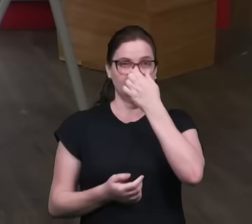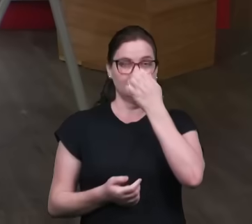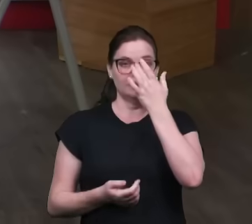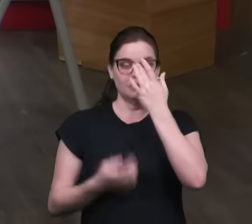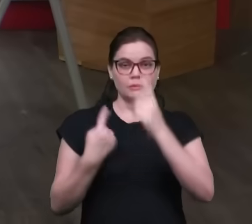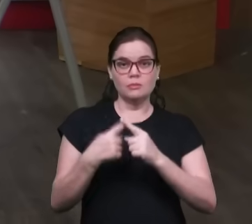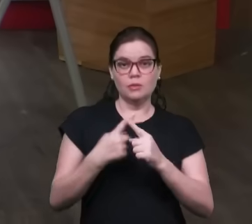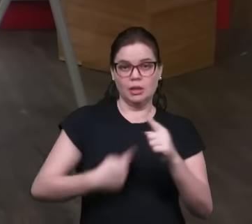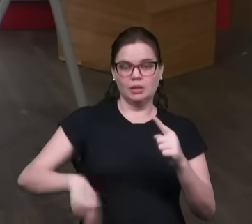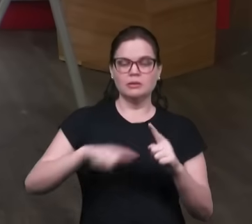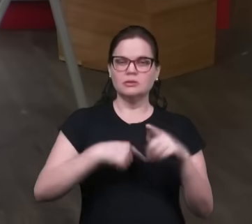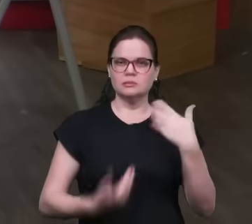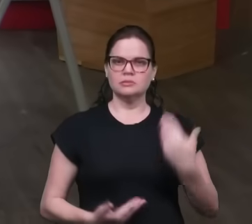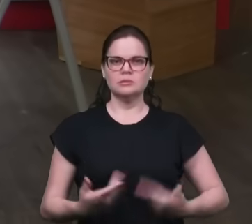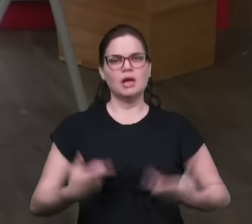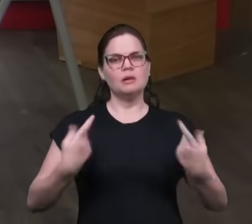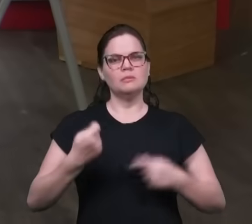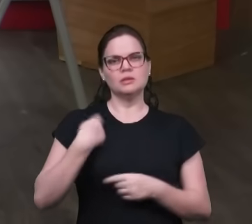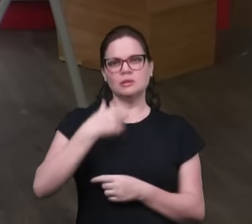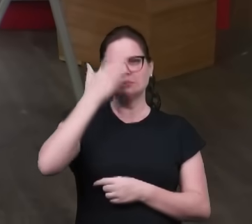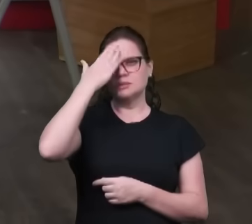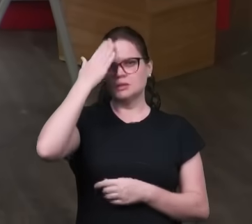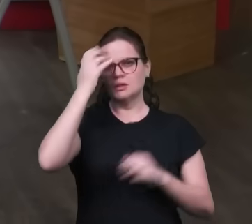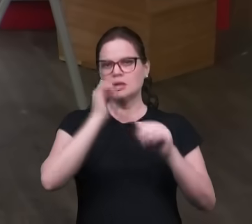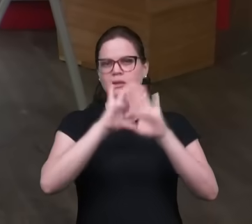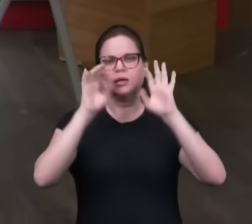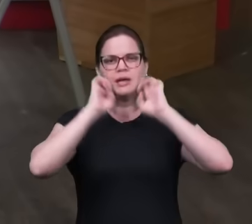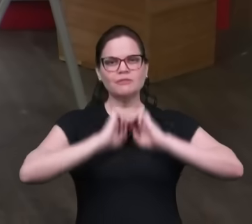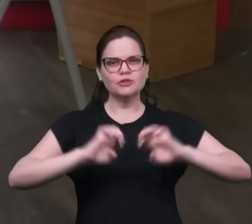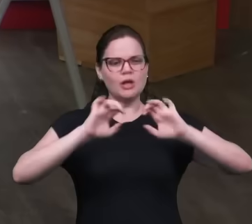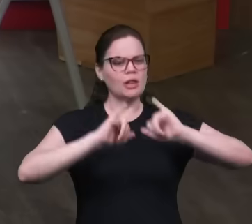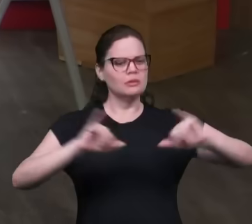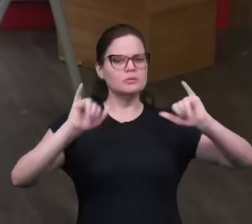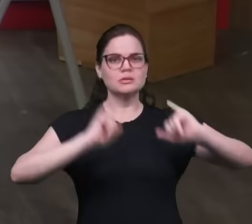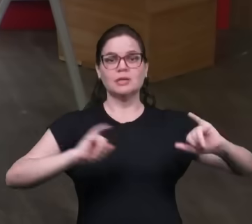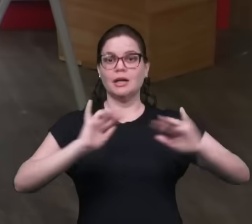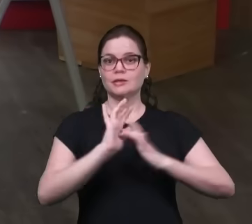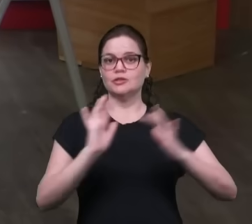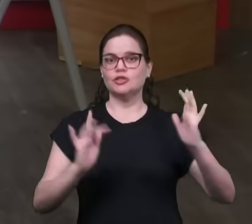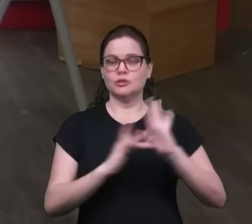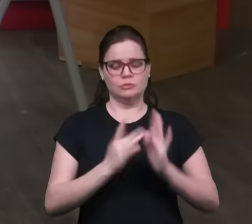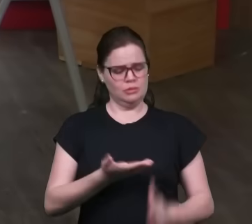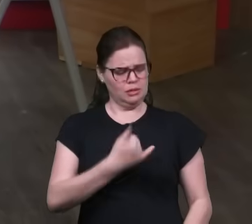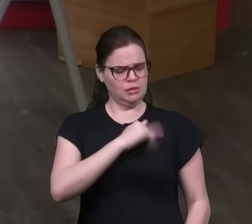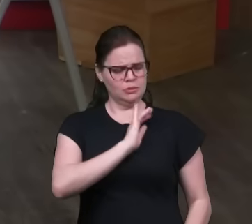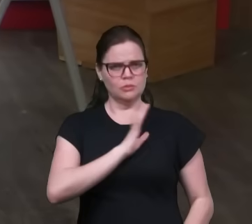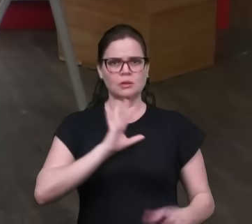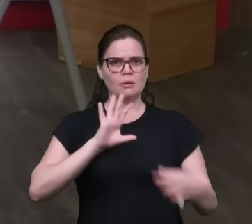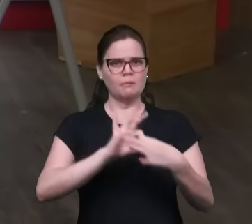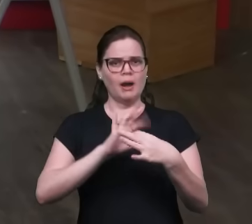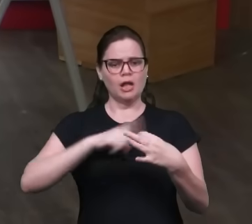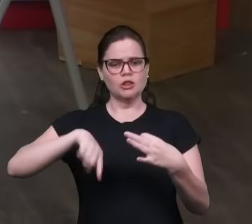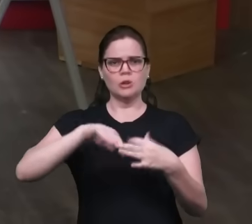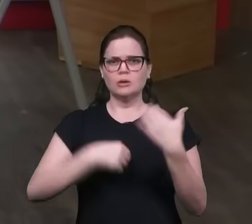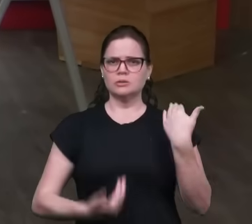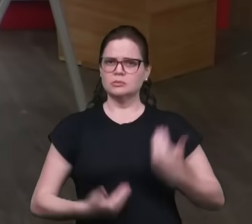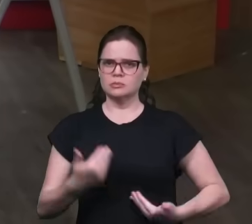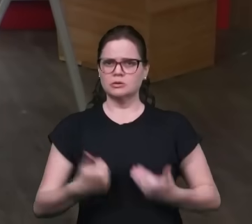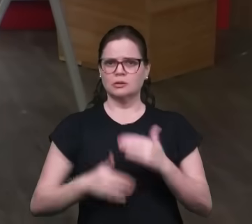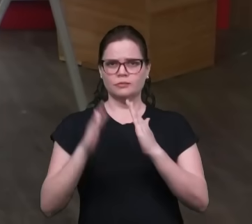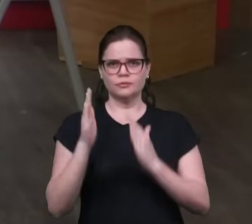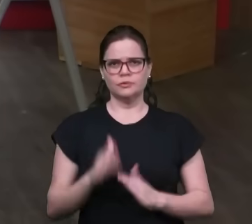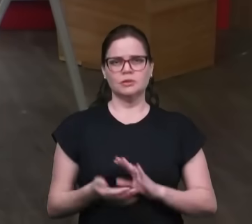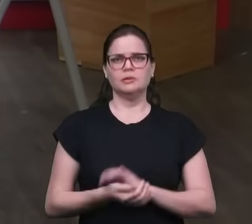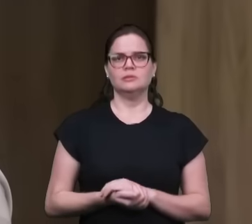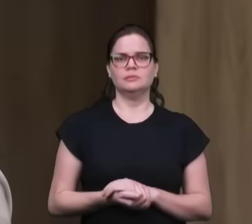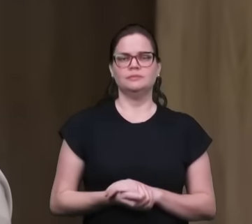que estar consciente que o evangelizar, anunciar o Senhor é aquilo que está intrínseco ao crente, é aquele que serve a Deus, né? E é isso